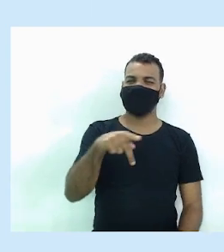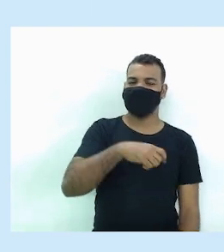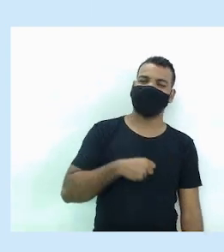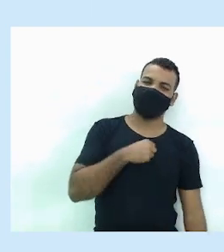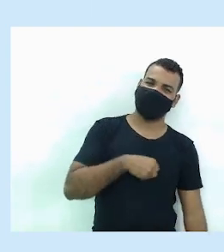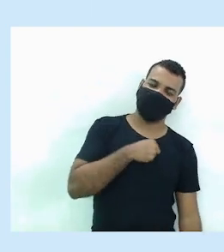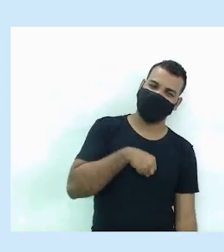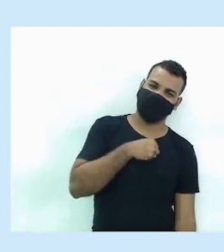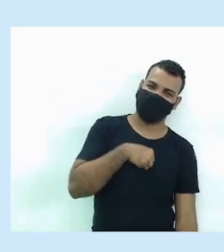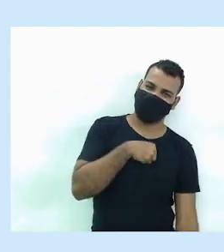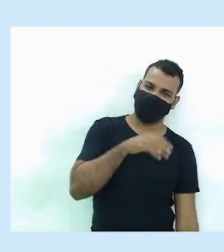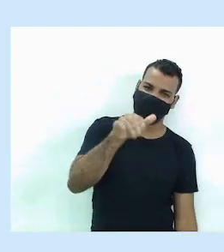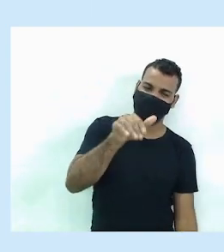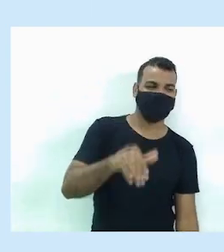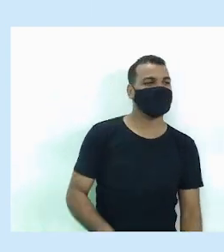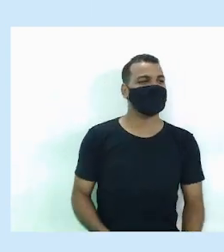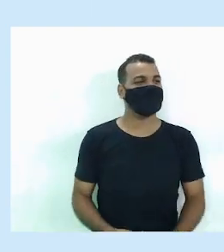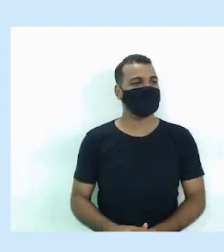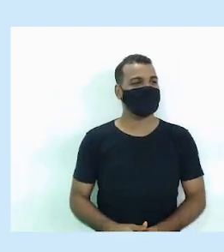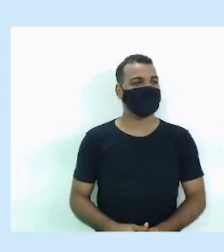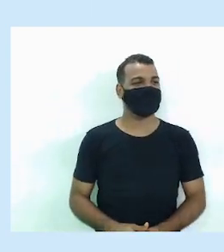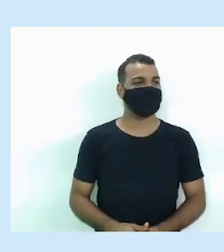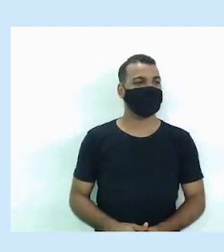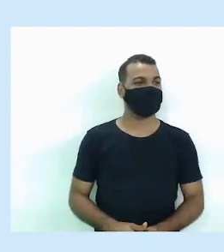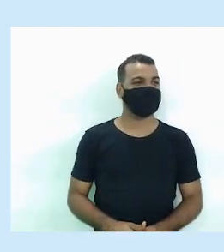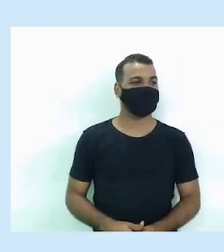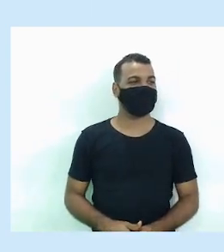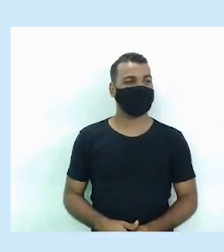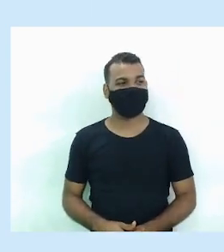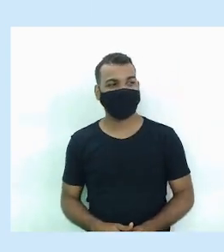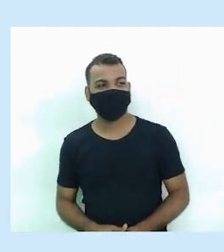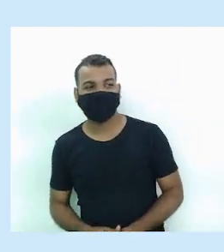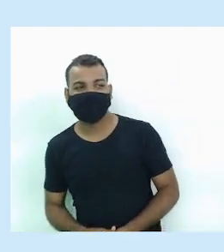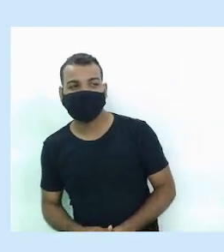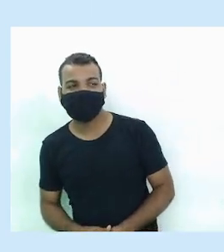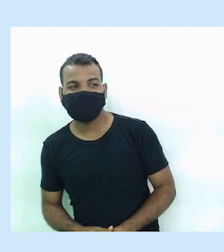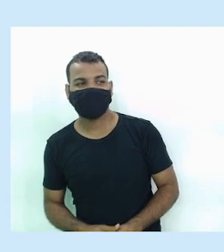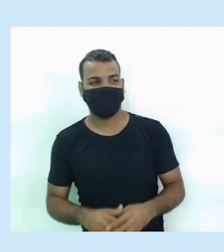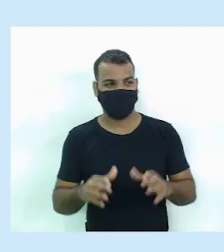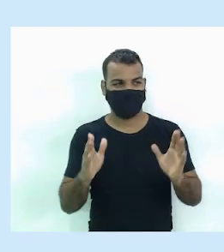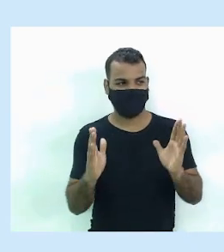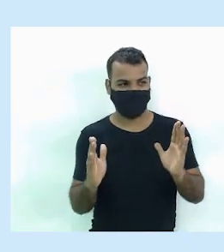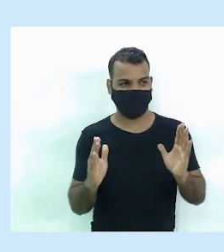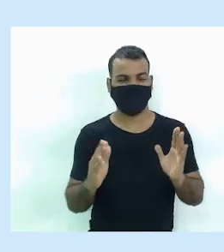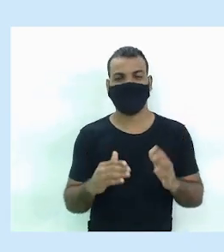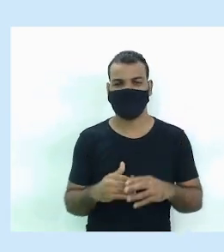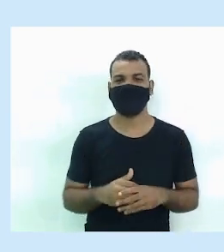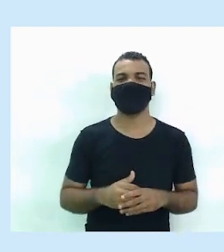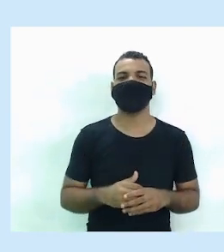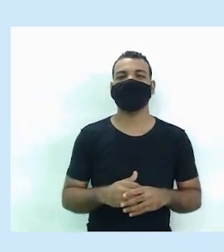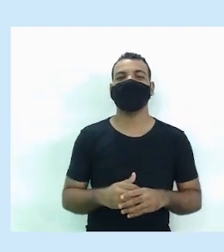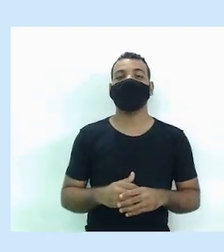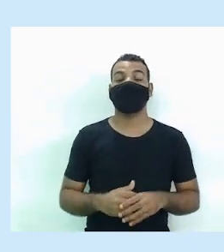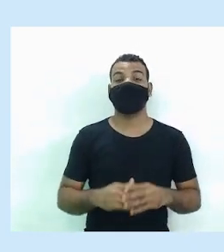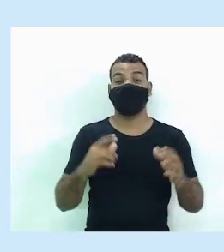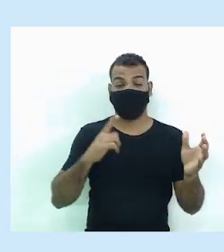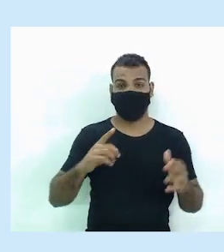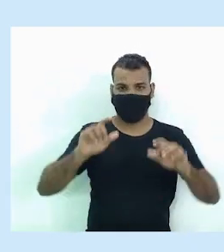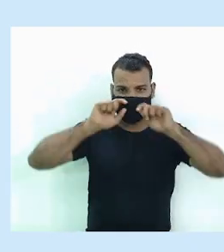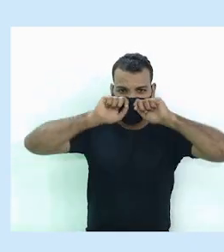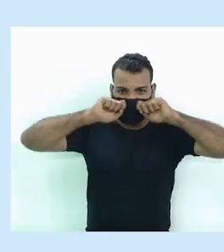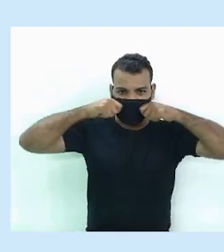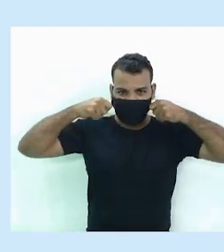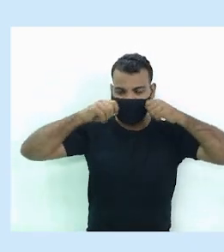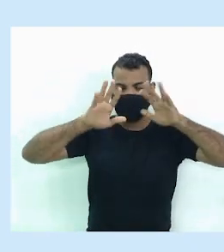saudades. Tá certo? Enfim, mas vamos voltar. Então, os povos originários da Ásia, né, que é justamente os bárbaros,